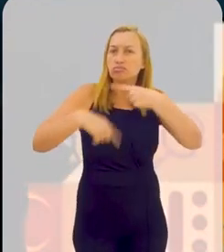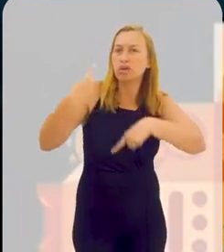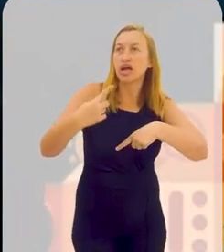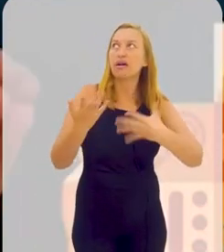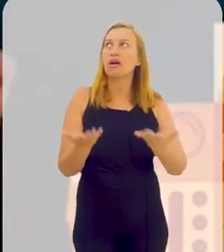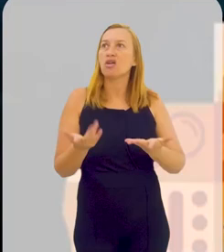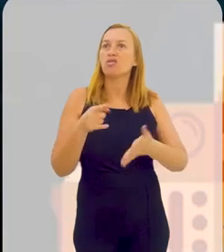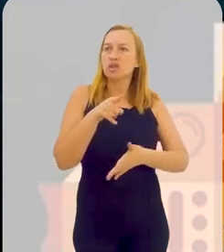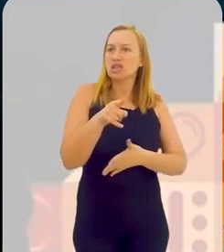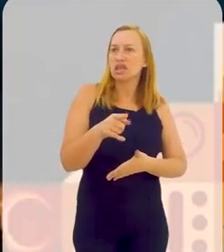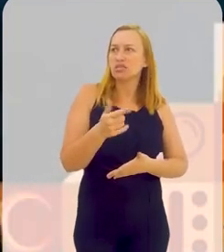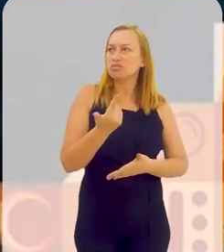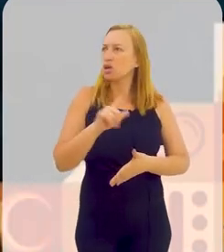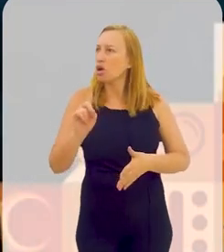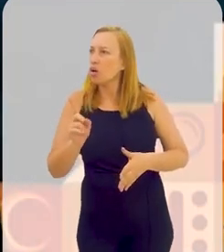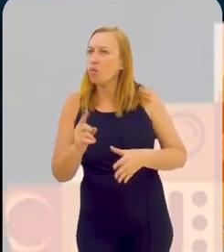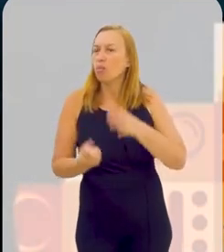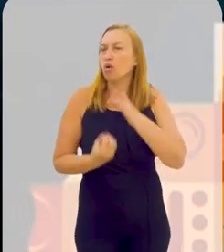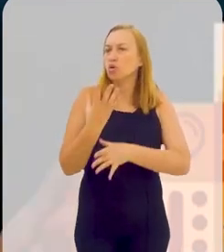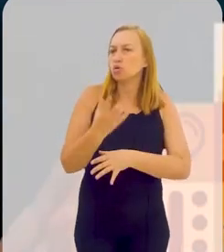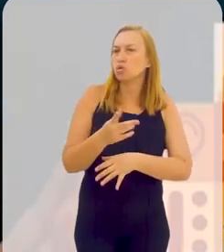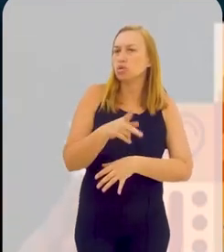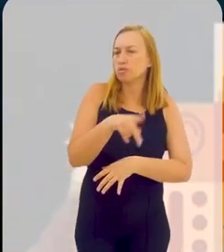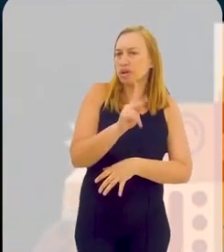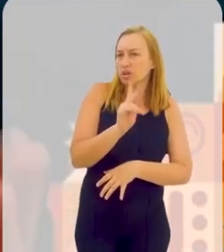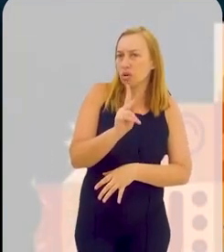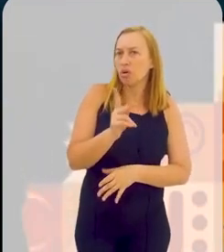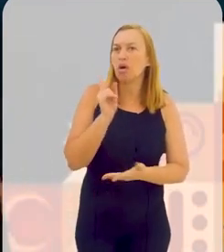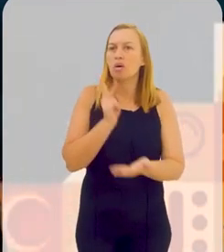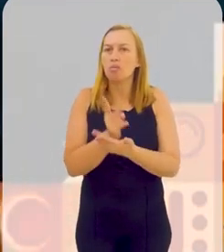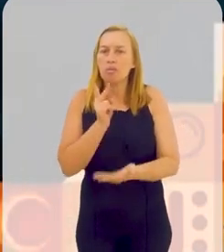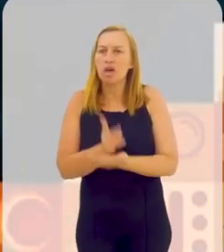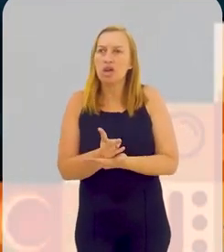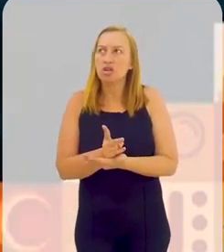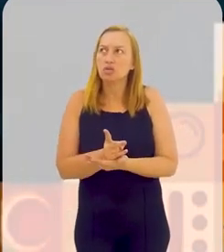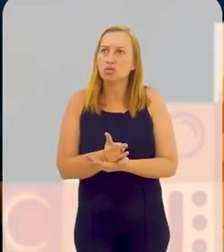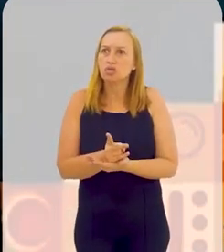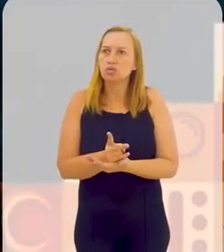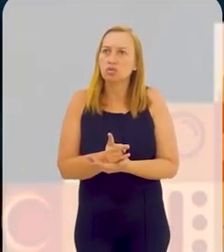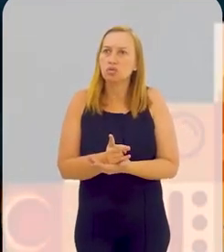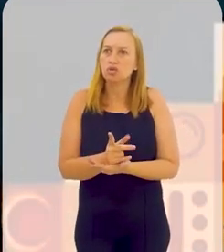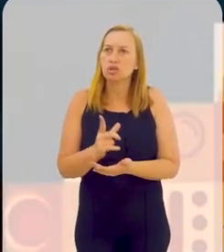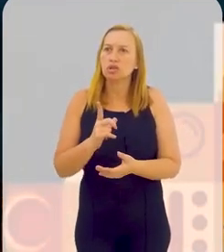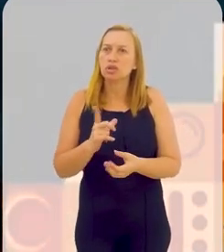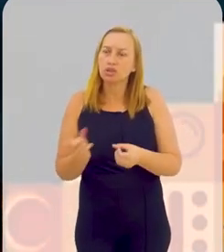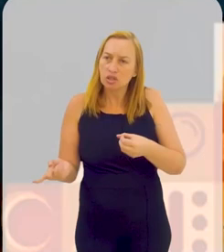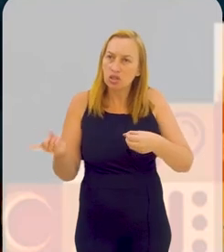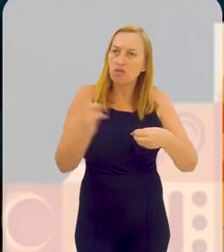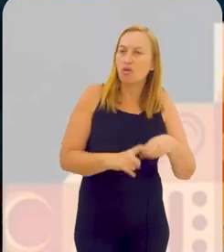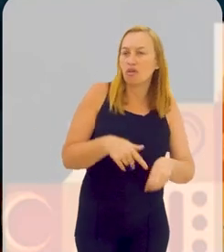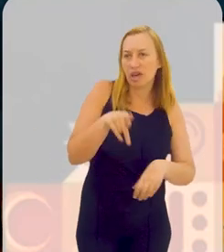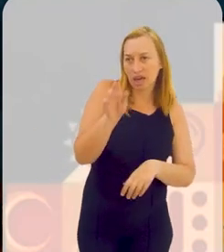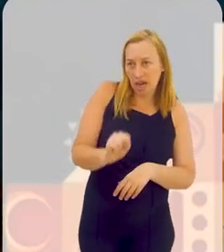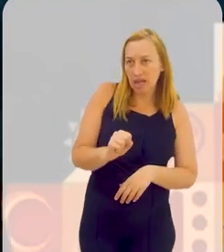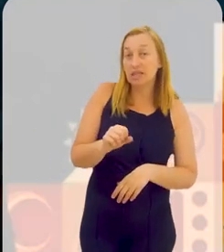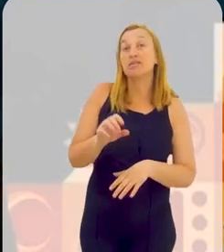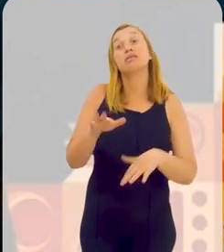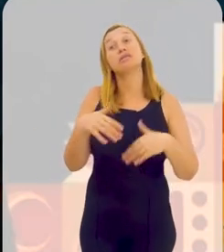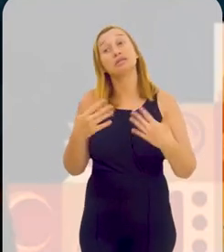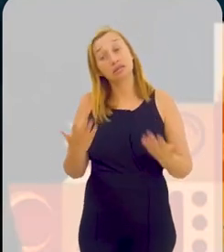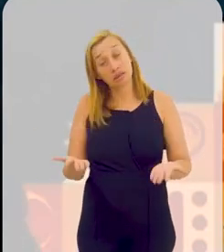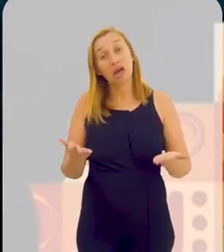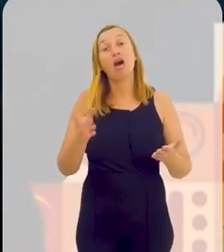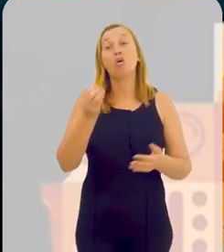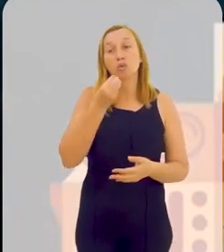é superada, ou seja, você já não produz mais petróleo, apesar de colocar mais gás lá, aí